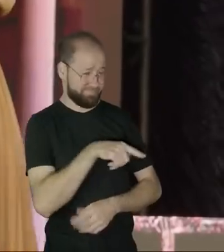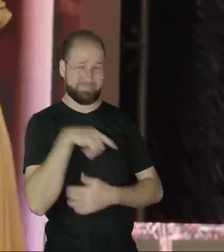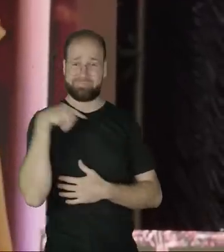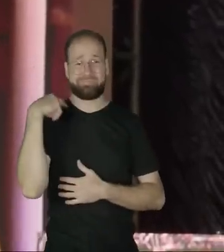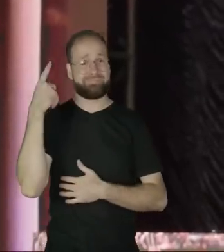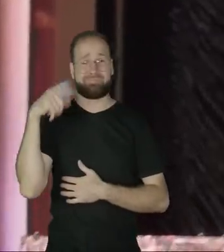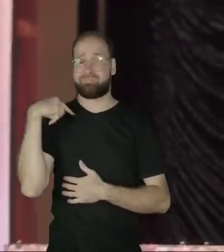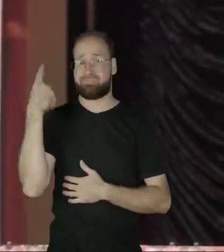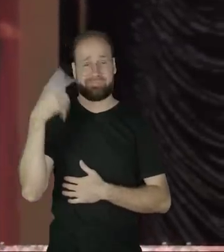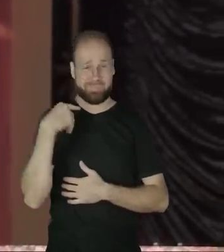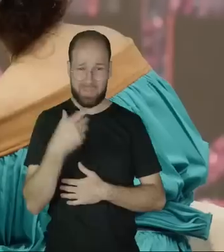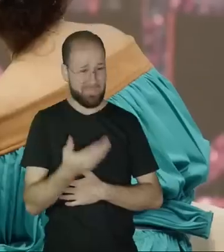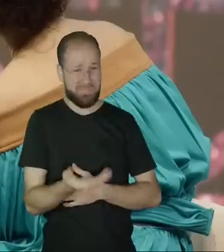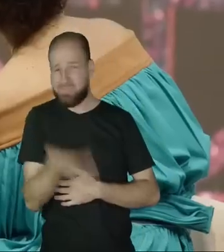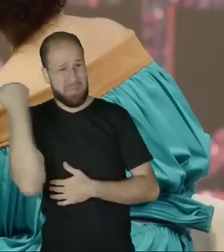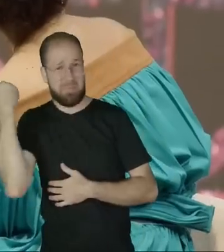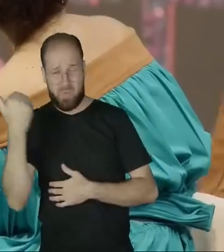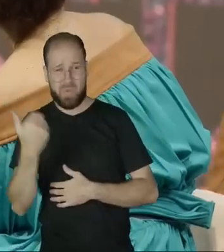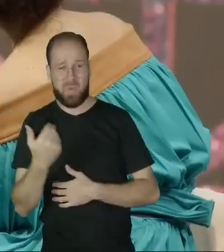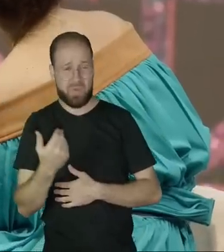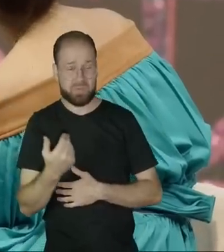delirando. Vamos embora.